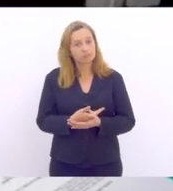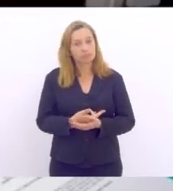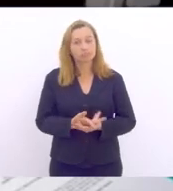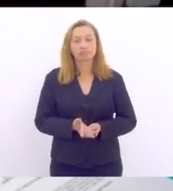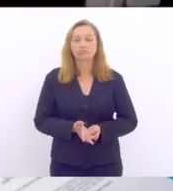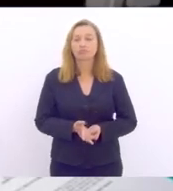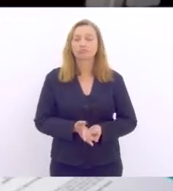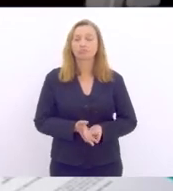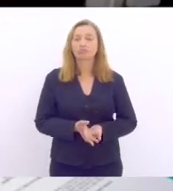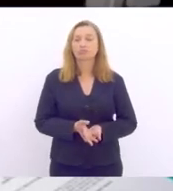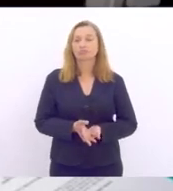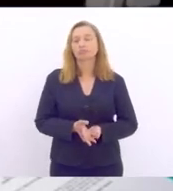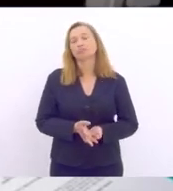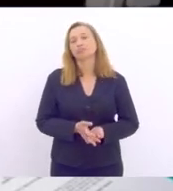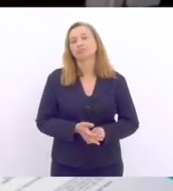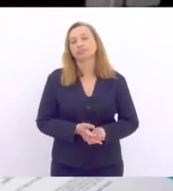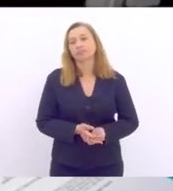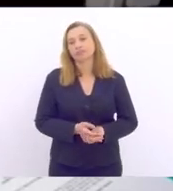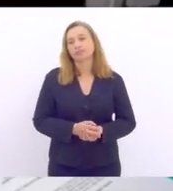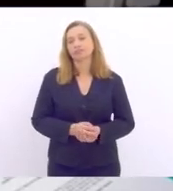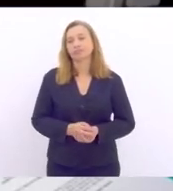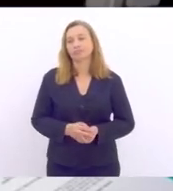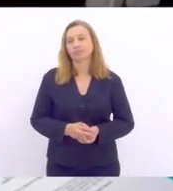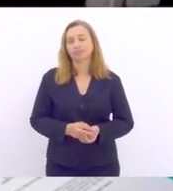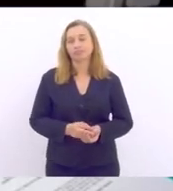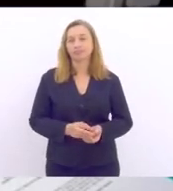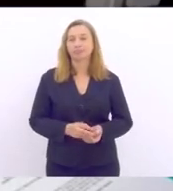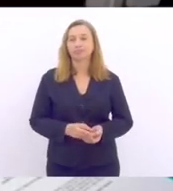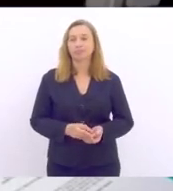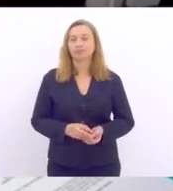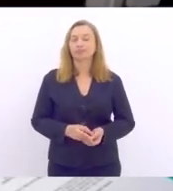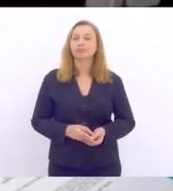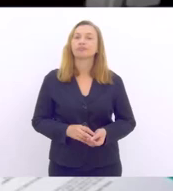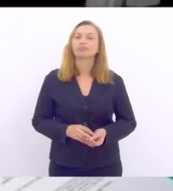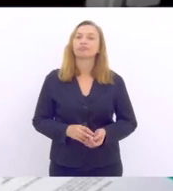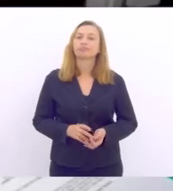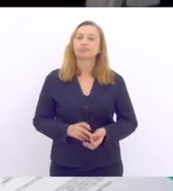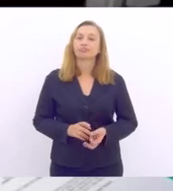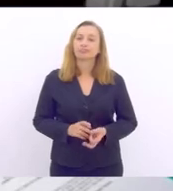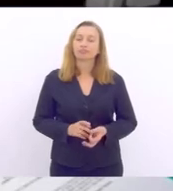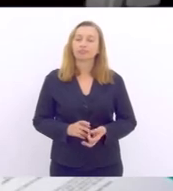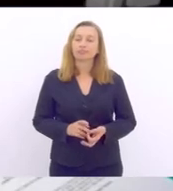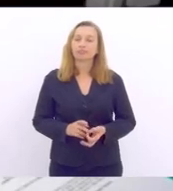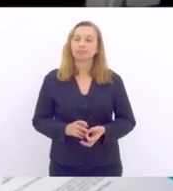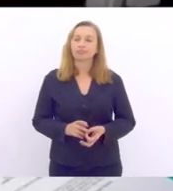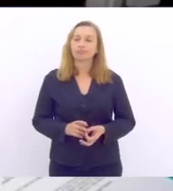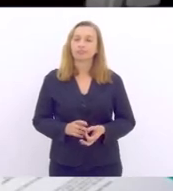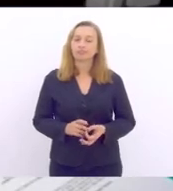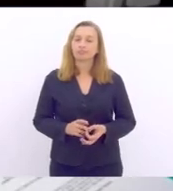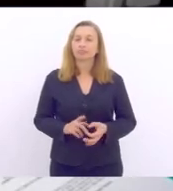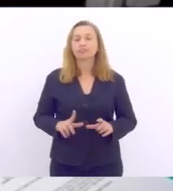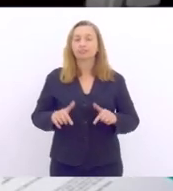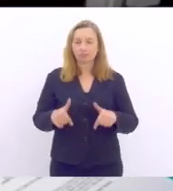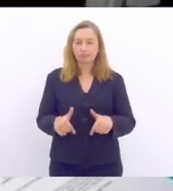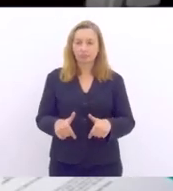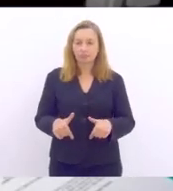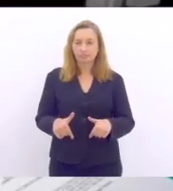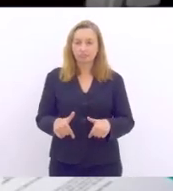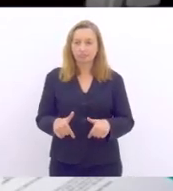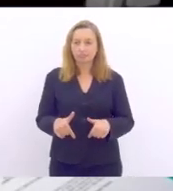cometidos individualmente e atribuí-los a priori, a prioristicamente, a uma ação, digamos